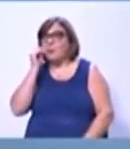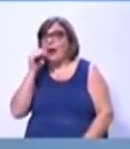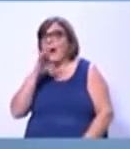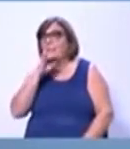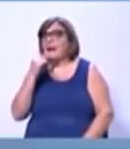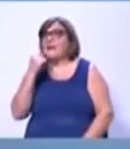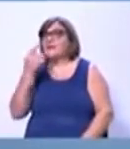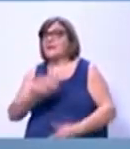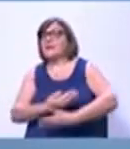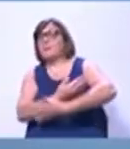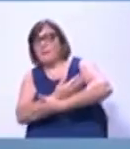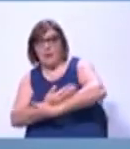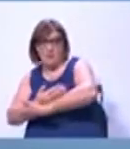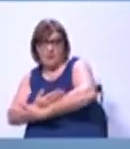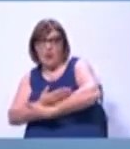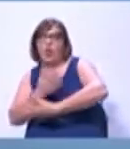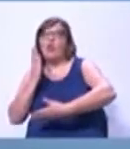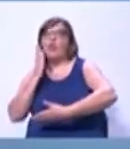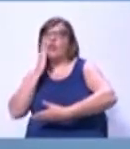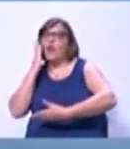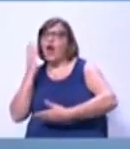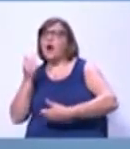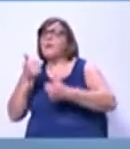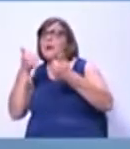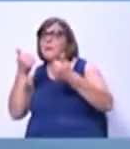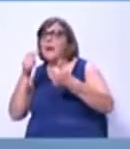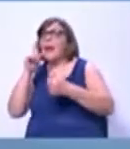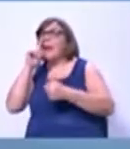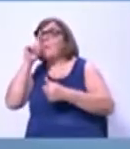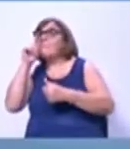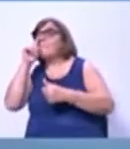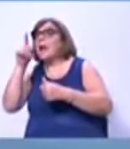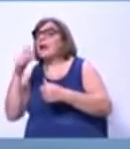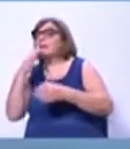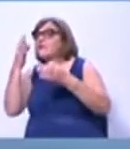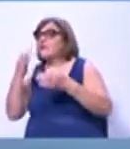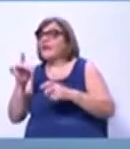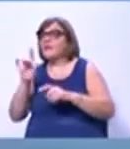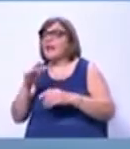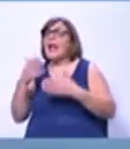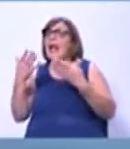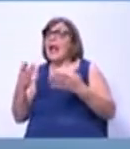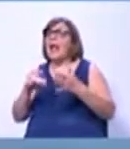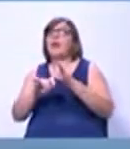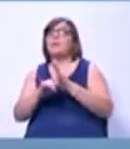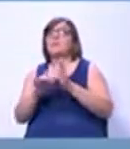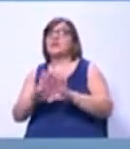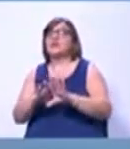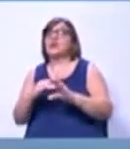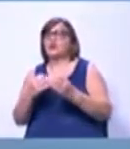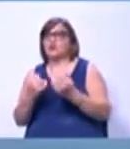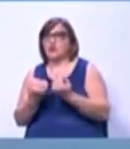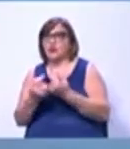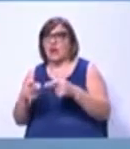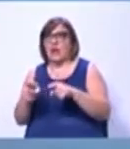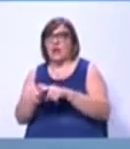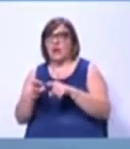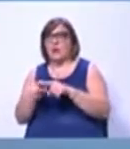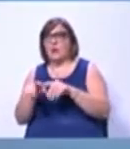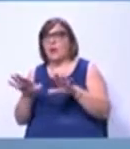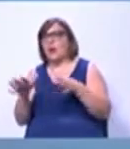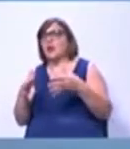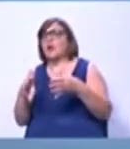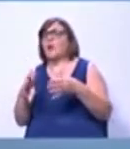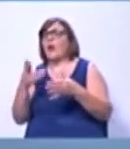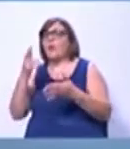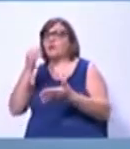que dizem que o seu bebê dorme bem estão a mentir. A mentir? Ou seja, é o mesmo... pressão social para que... É quase como se